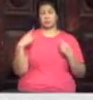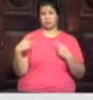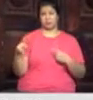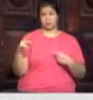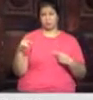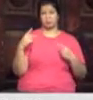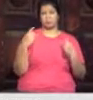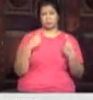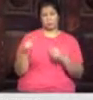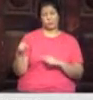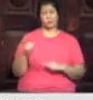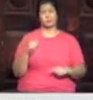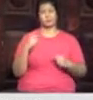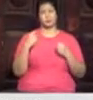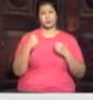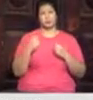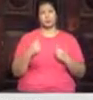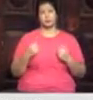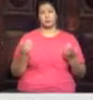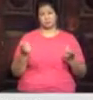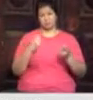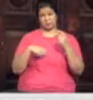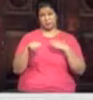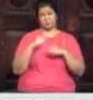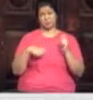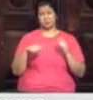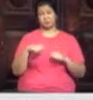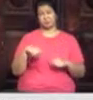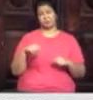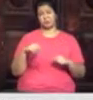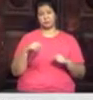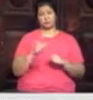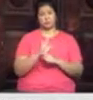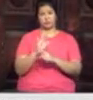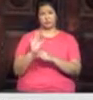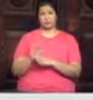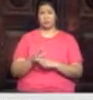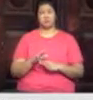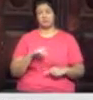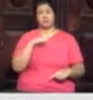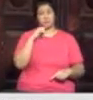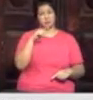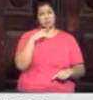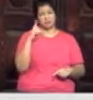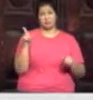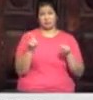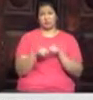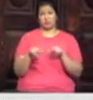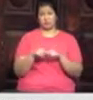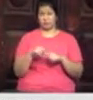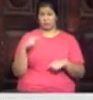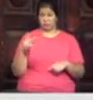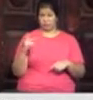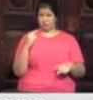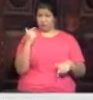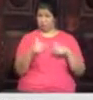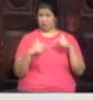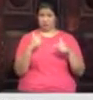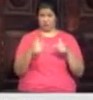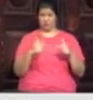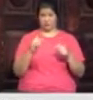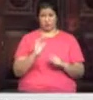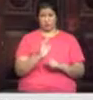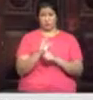reforçando a atual tendência recessiva da economia. A existência de instituições que asseguram proteção aos trabalhadores é importante para resolver as controvérsias